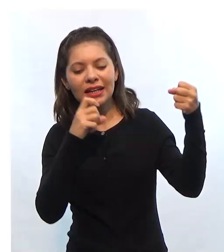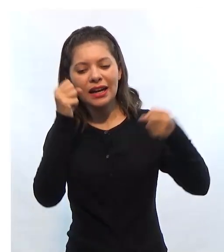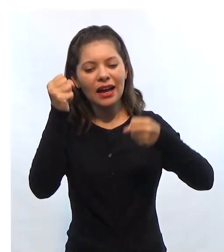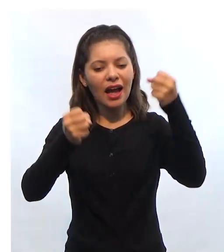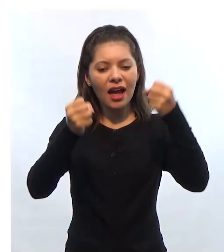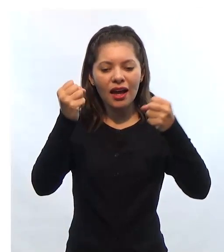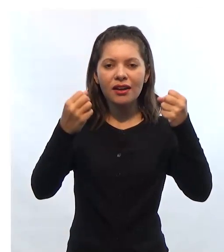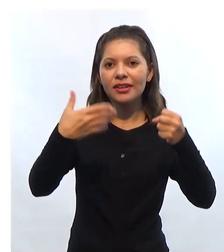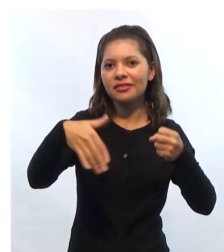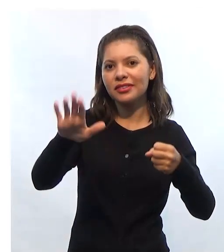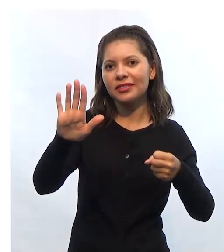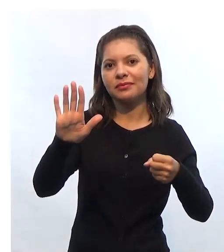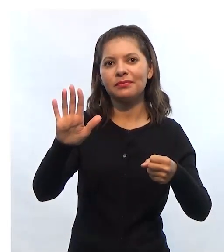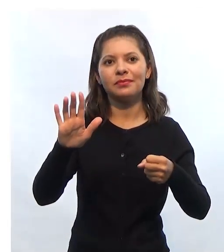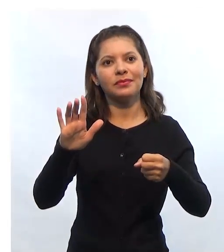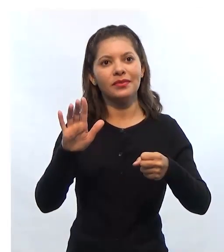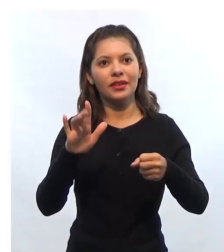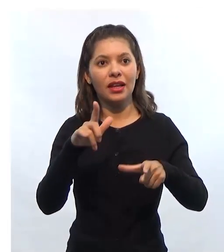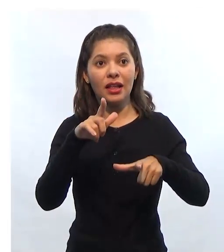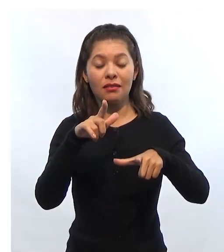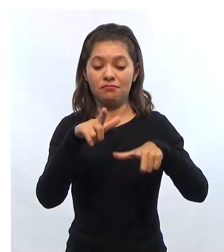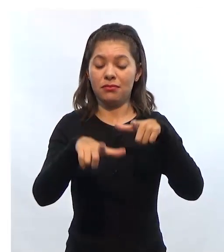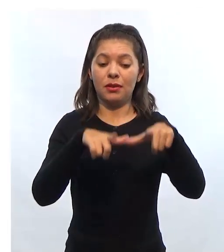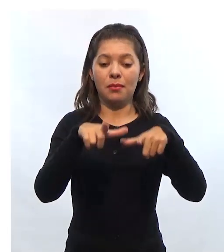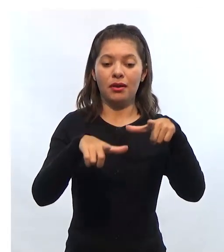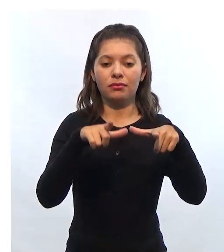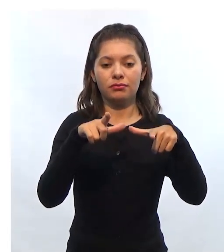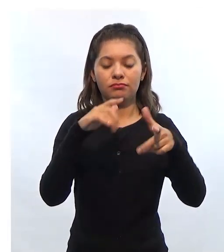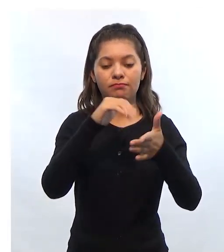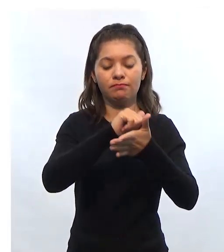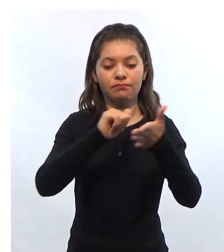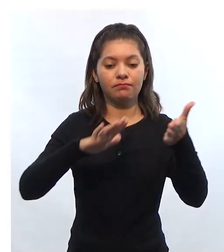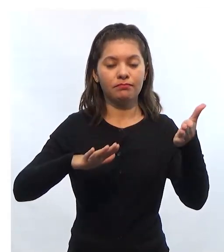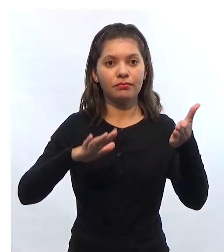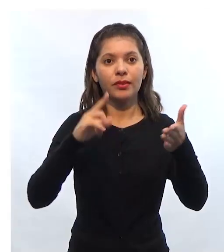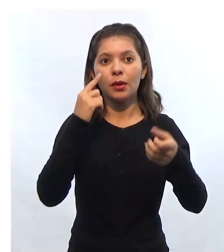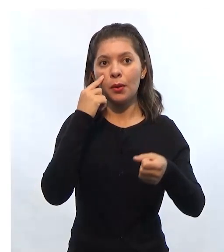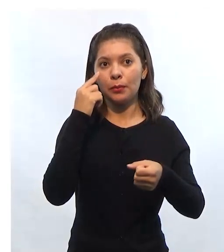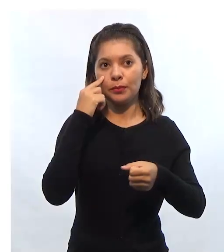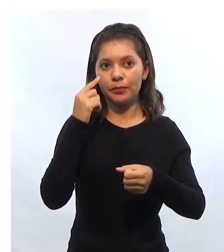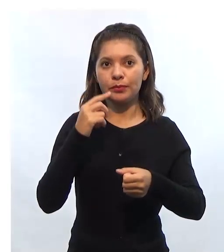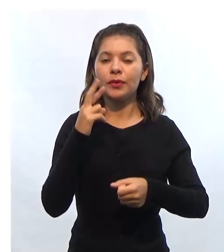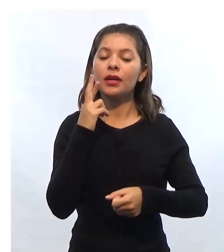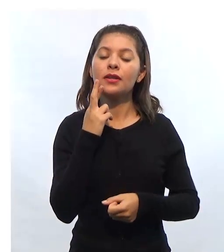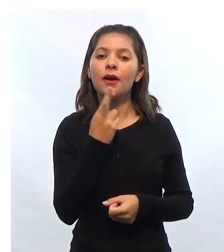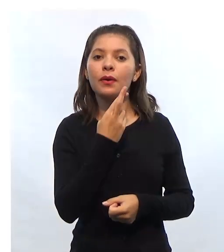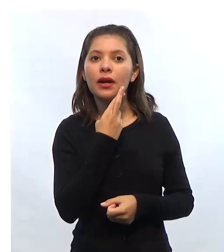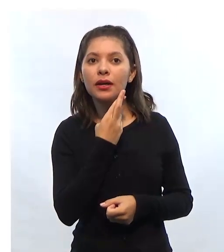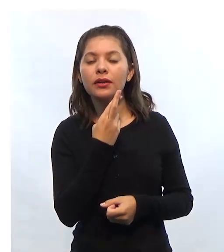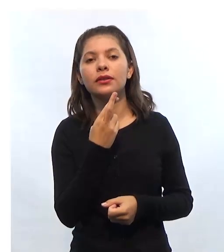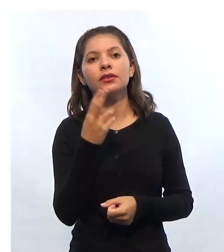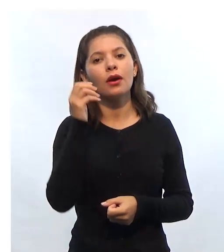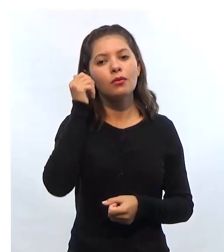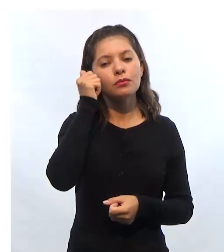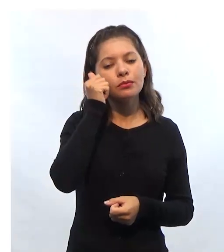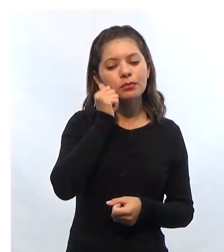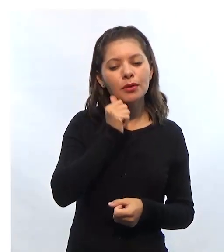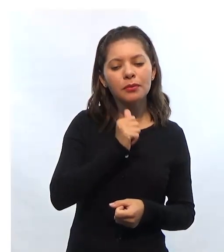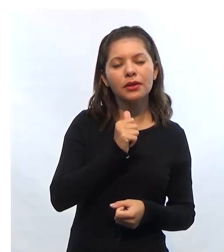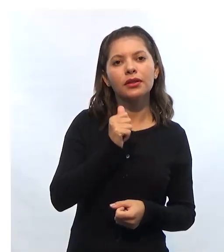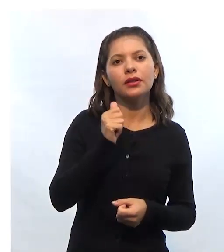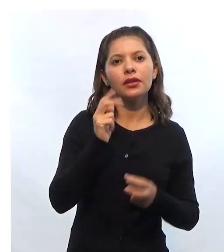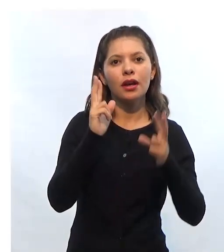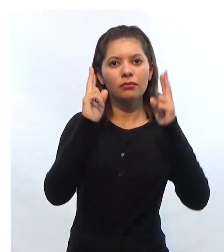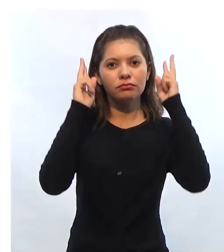enfim. Serviços. E aí a gente tem restaurante, barbearia, cabeleireiro, escola,